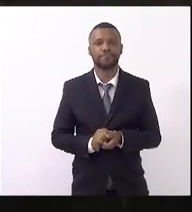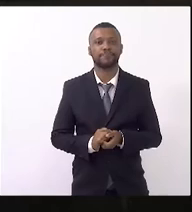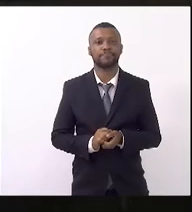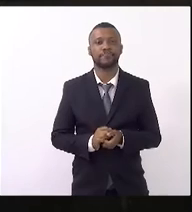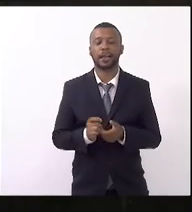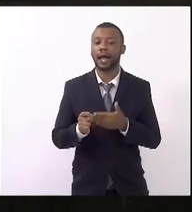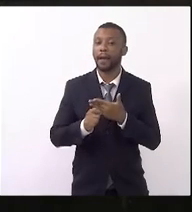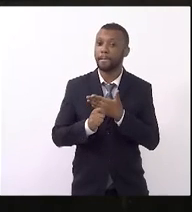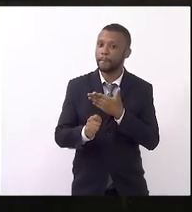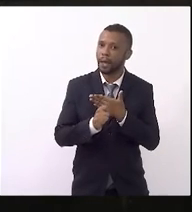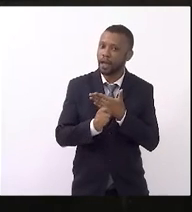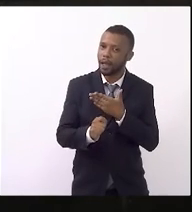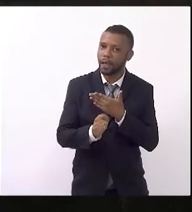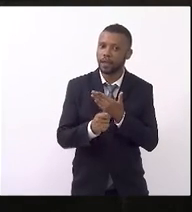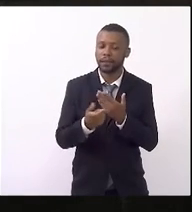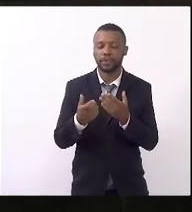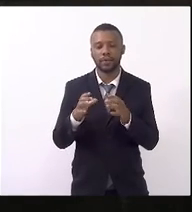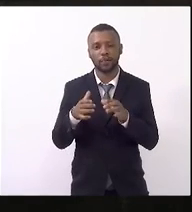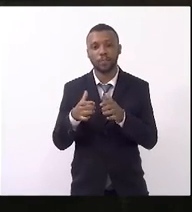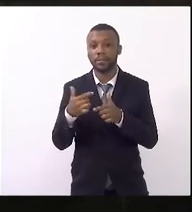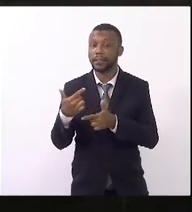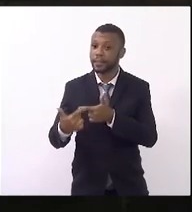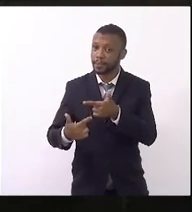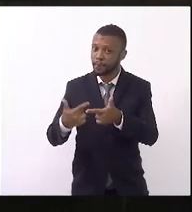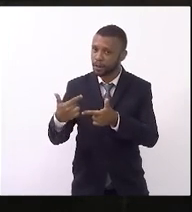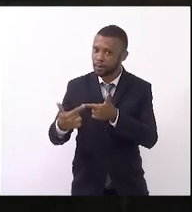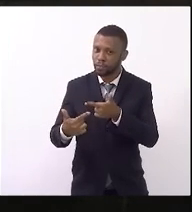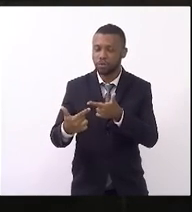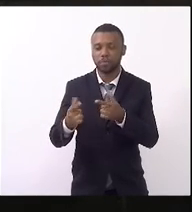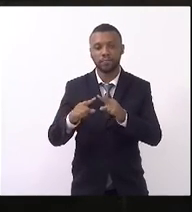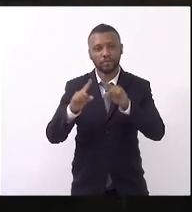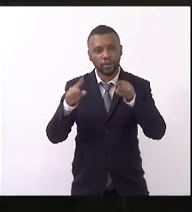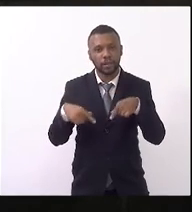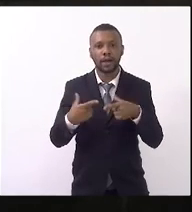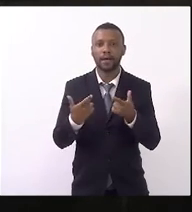imprensa, trabalhadores e trabalhadoras desta casa,